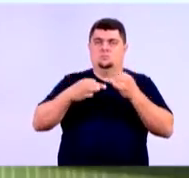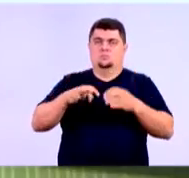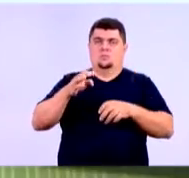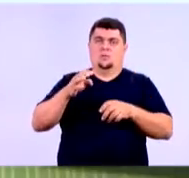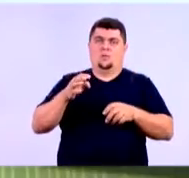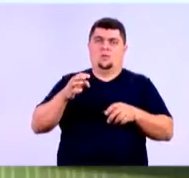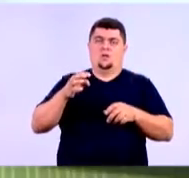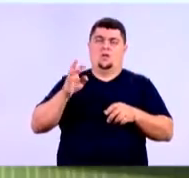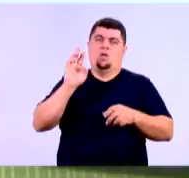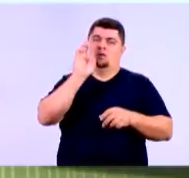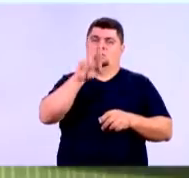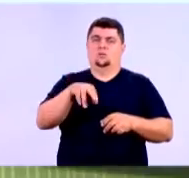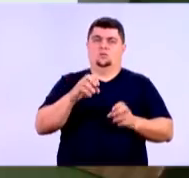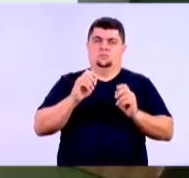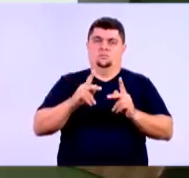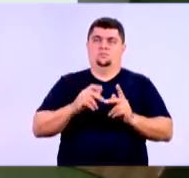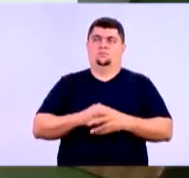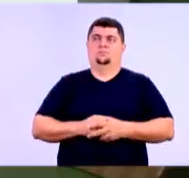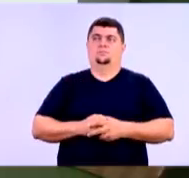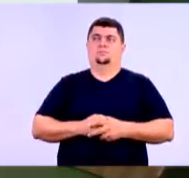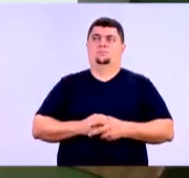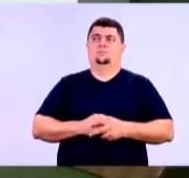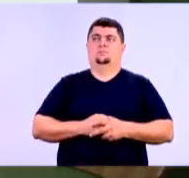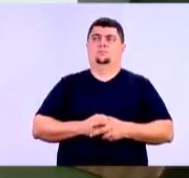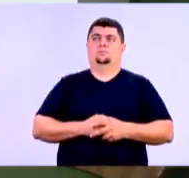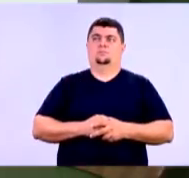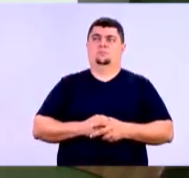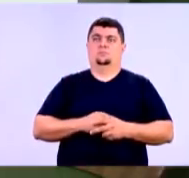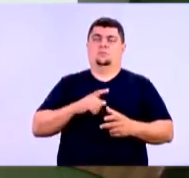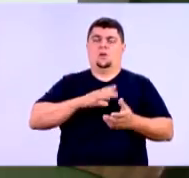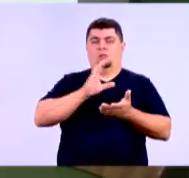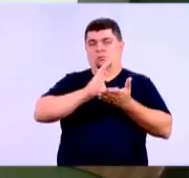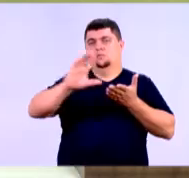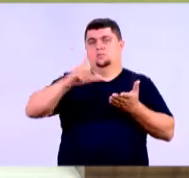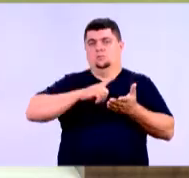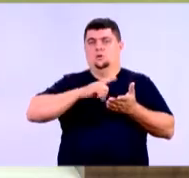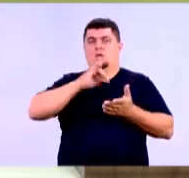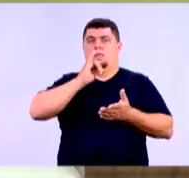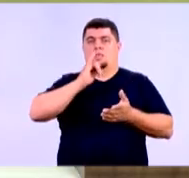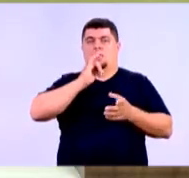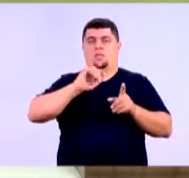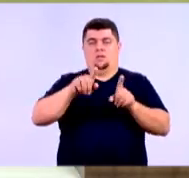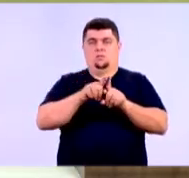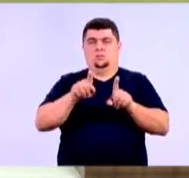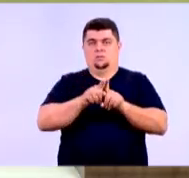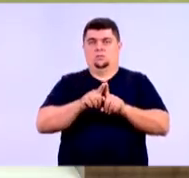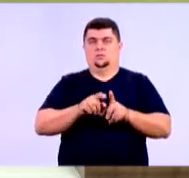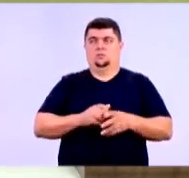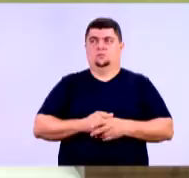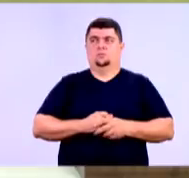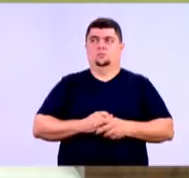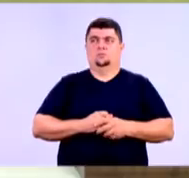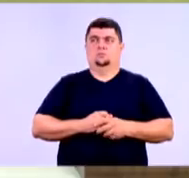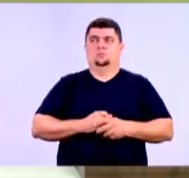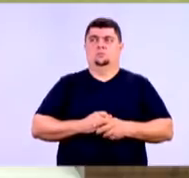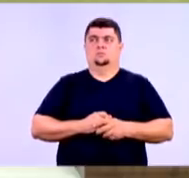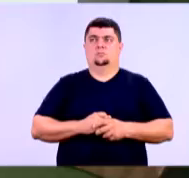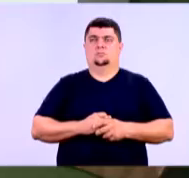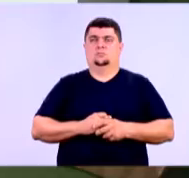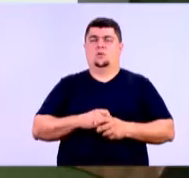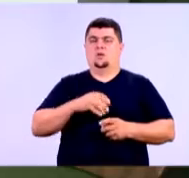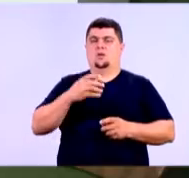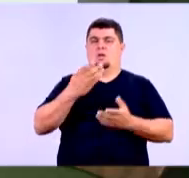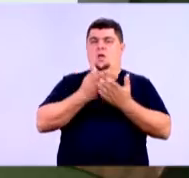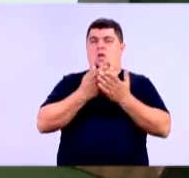correção. Exatamente. Não é isso, professor? Uhum. E no próprio caderno também tem um exemplo, né? No caderno da nossa disciplina, bem né? explicado. A aula